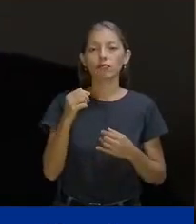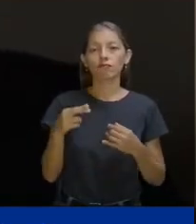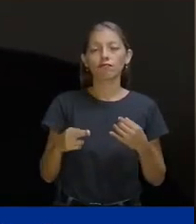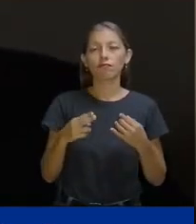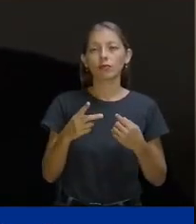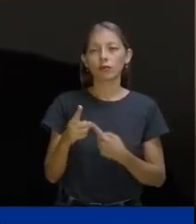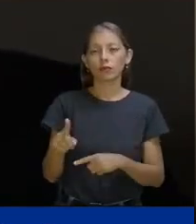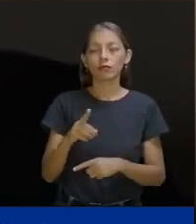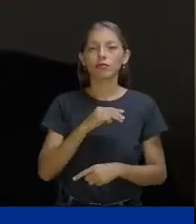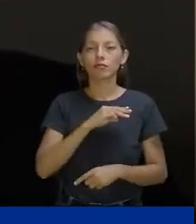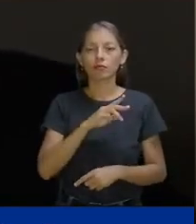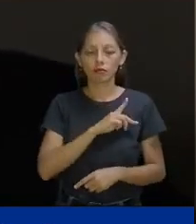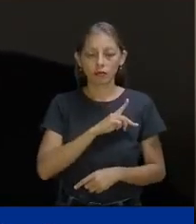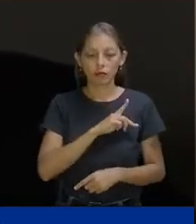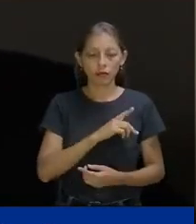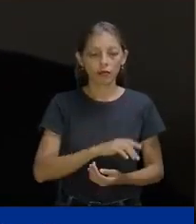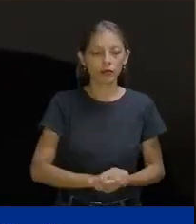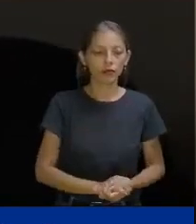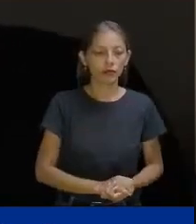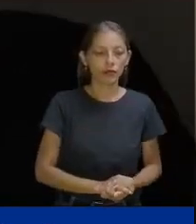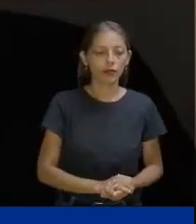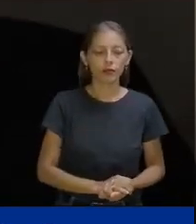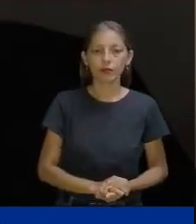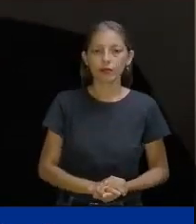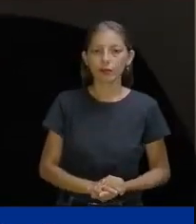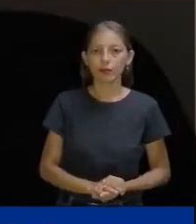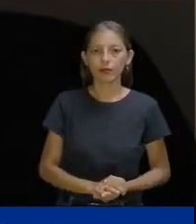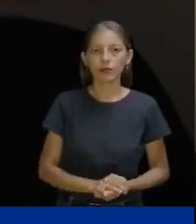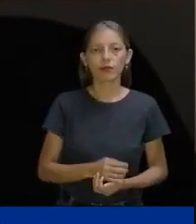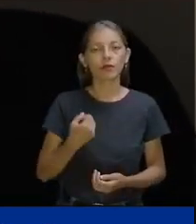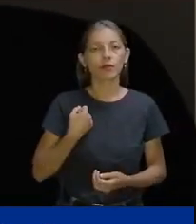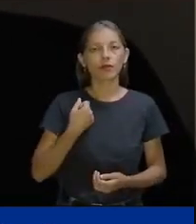Jucá, e a representação especial